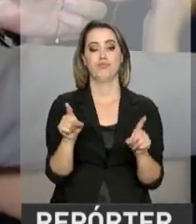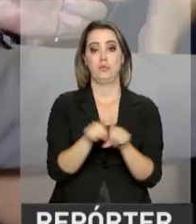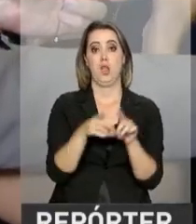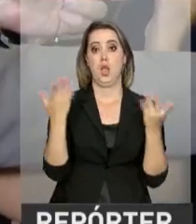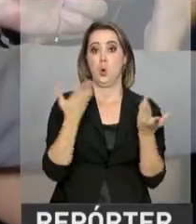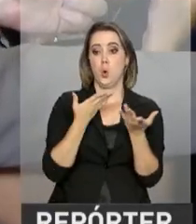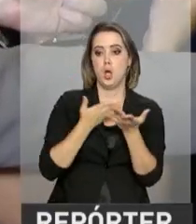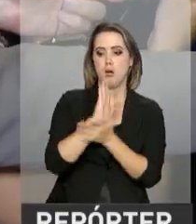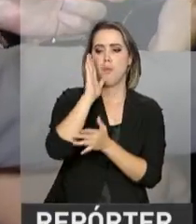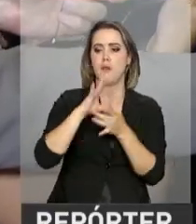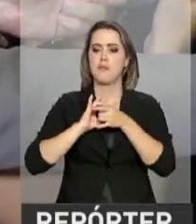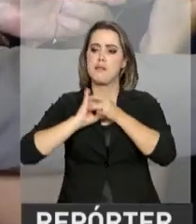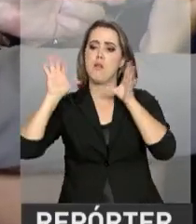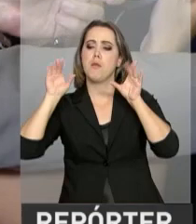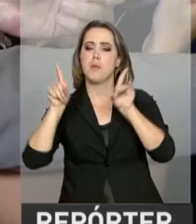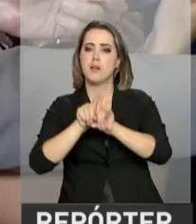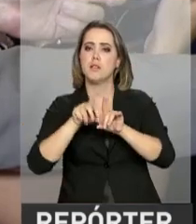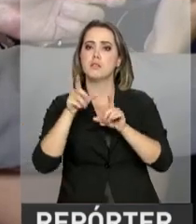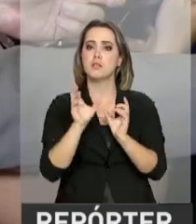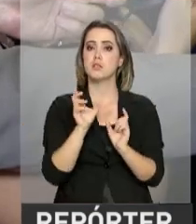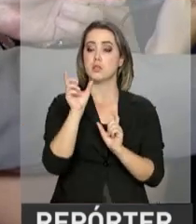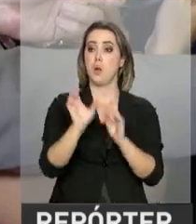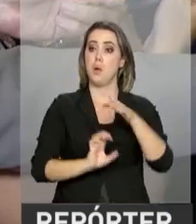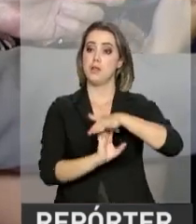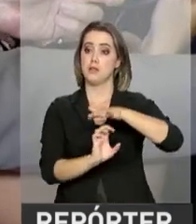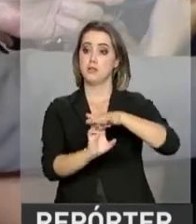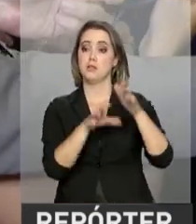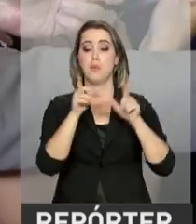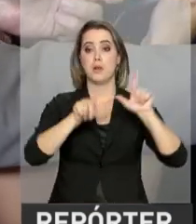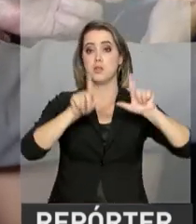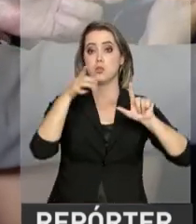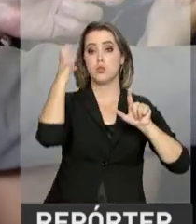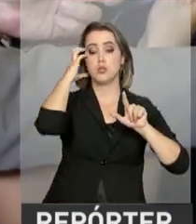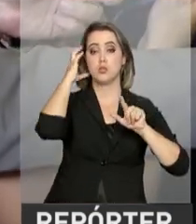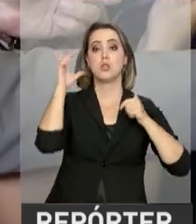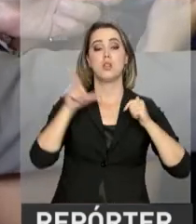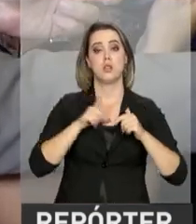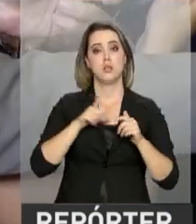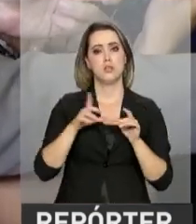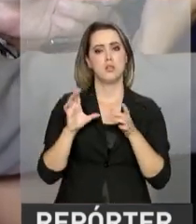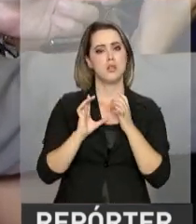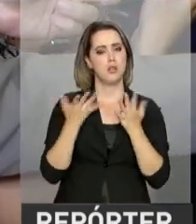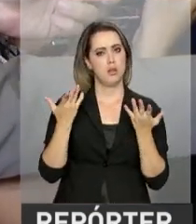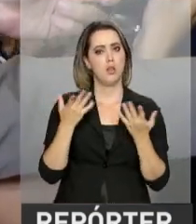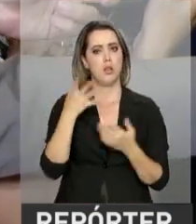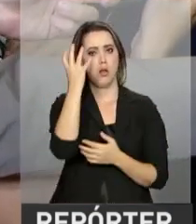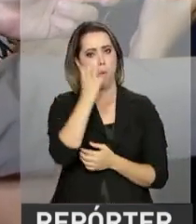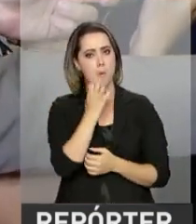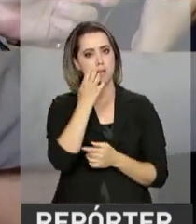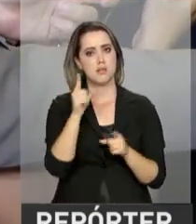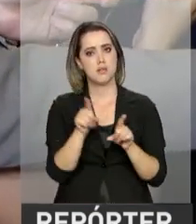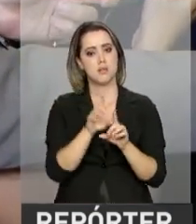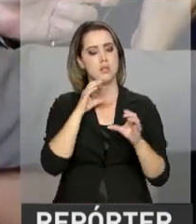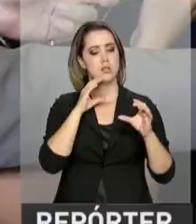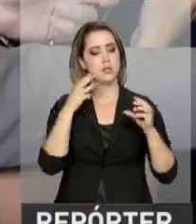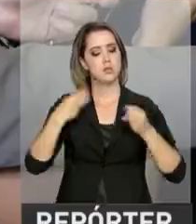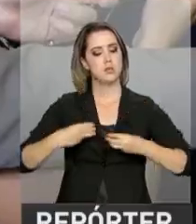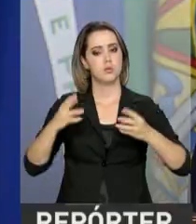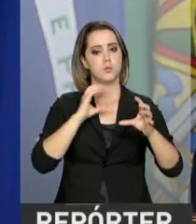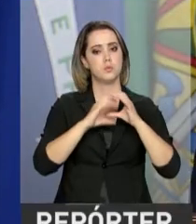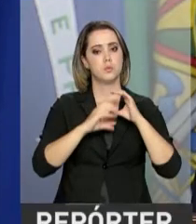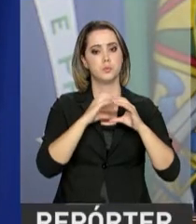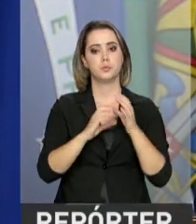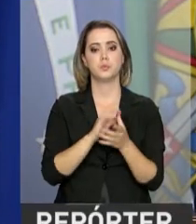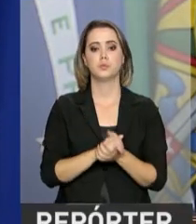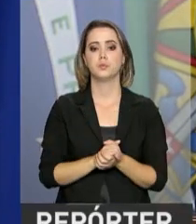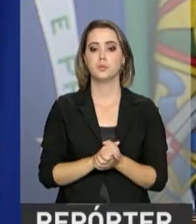permitir que a radiodifusão tenha uma celeridade na sua relação com o Ministério das Comunicações, extraordinário.